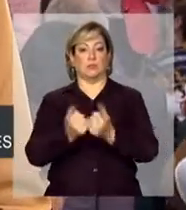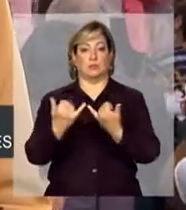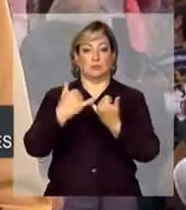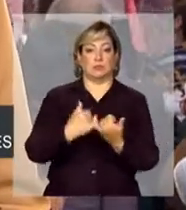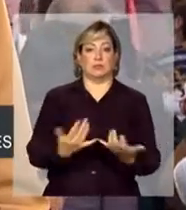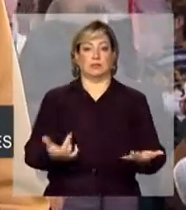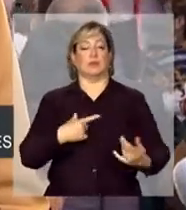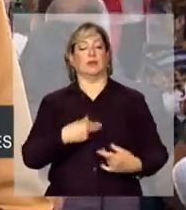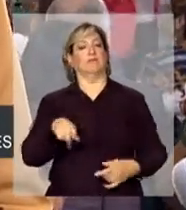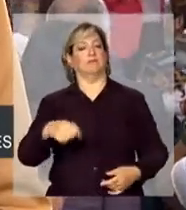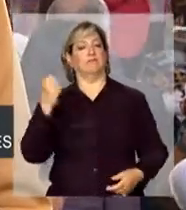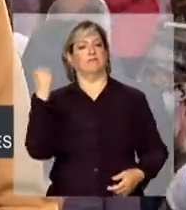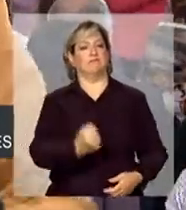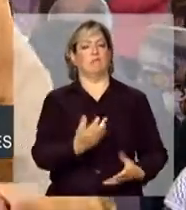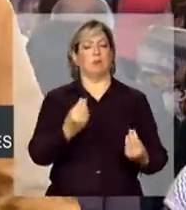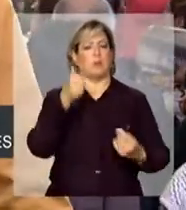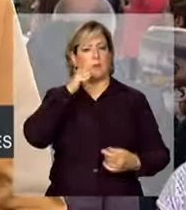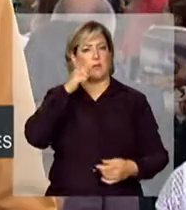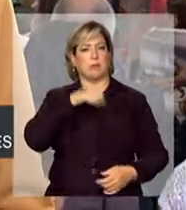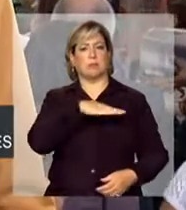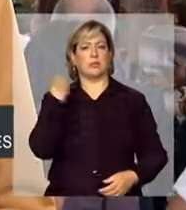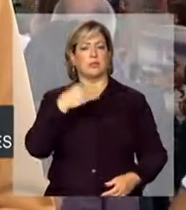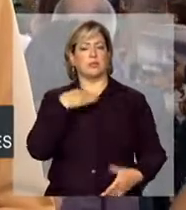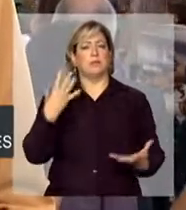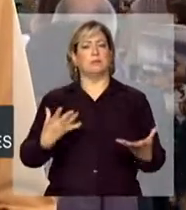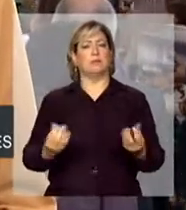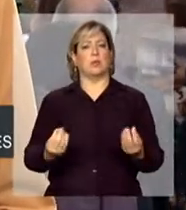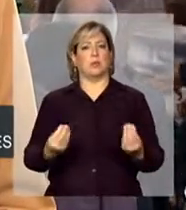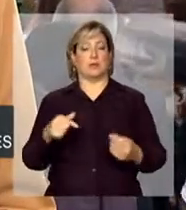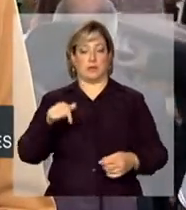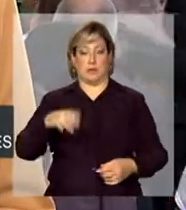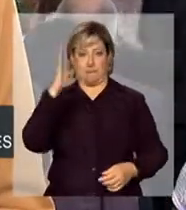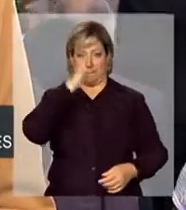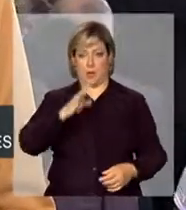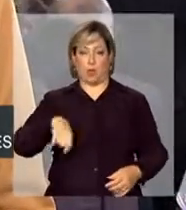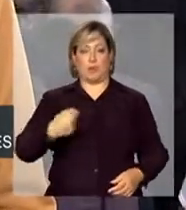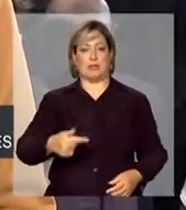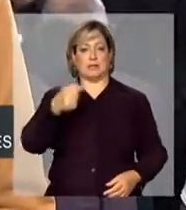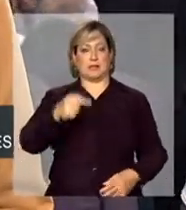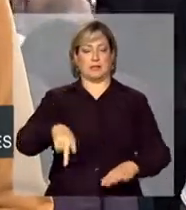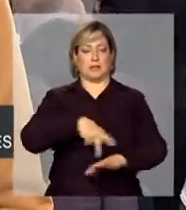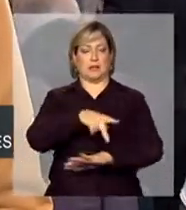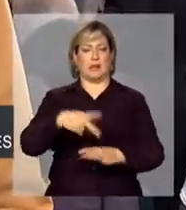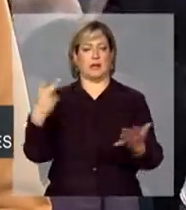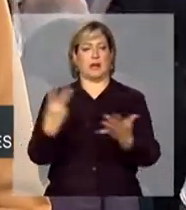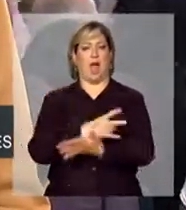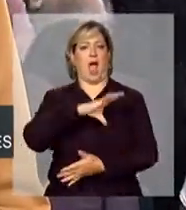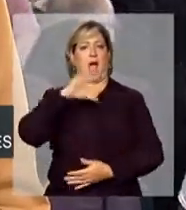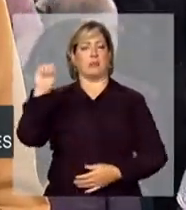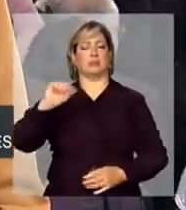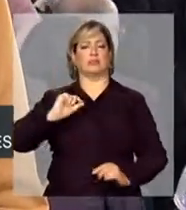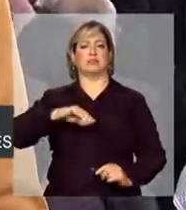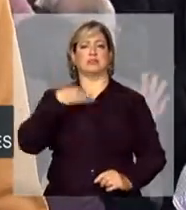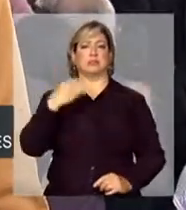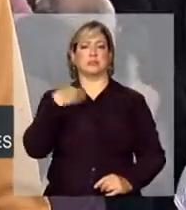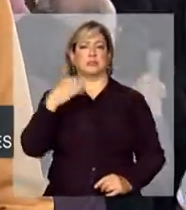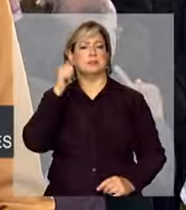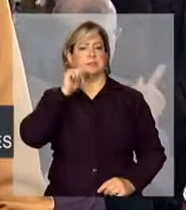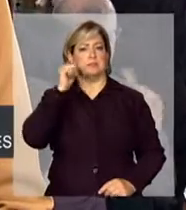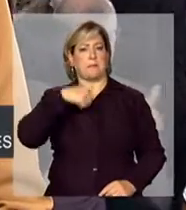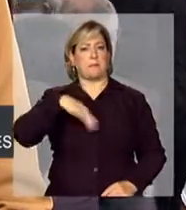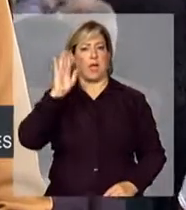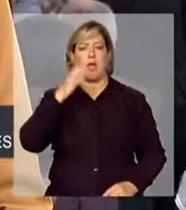país o país o sétimo país no ranking mundial de assassinato de mulheres por isso